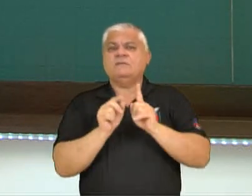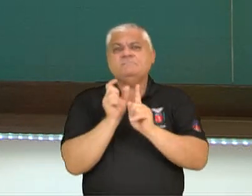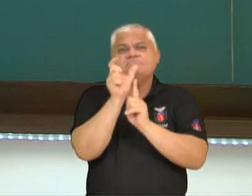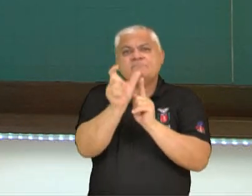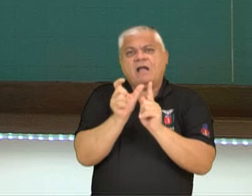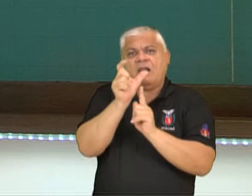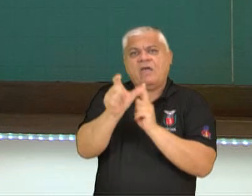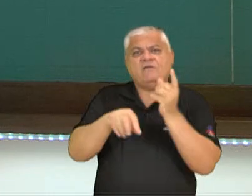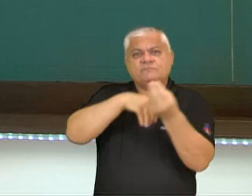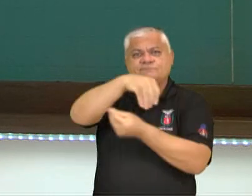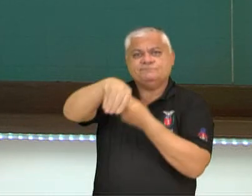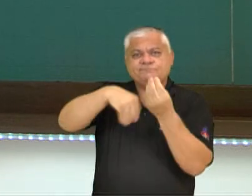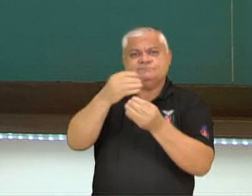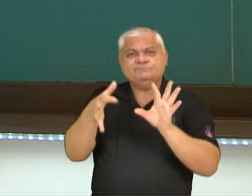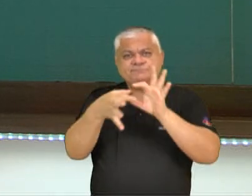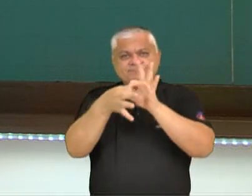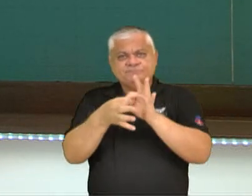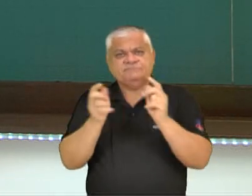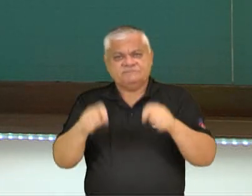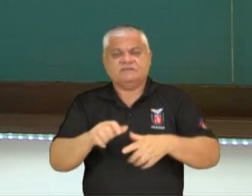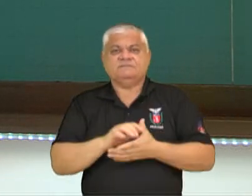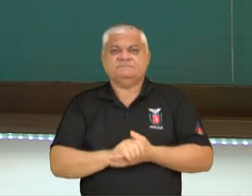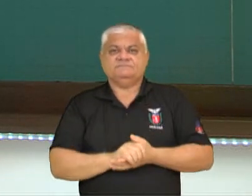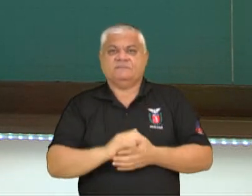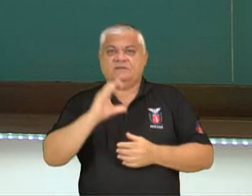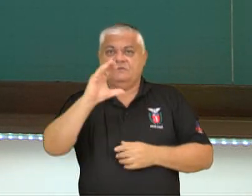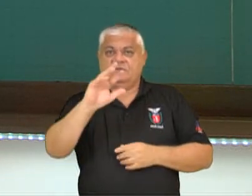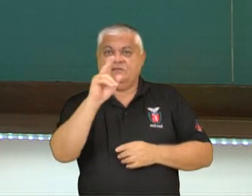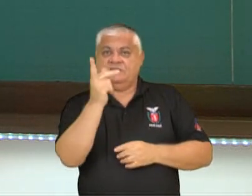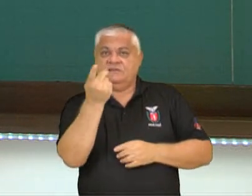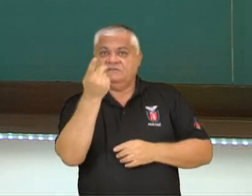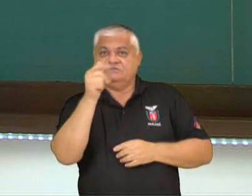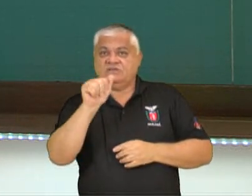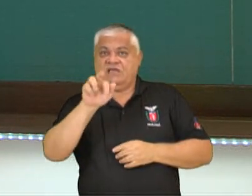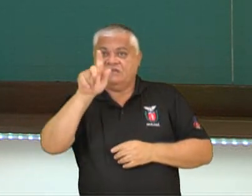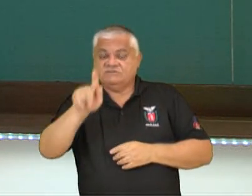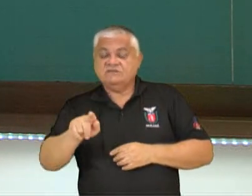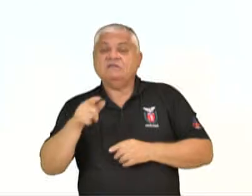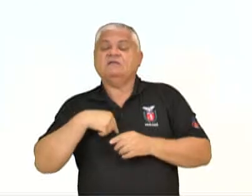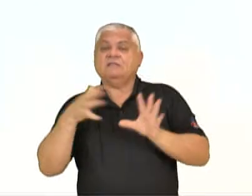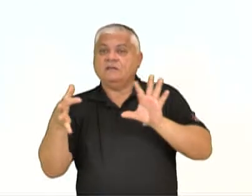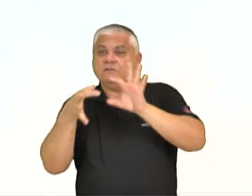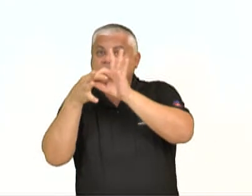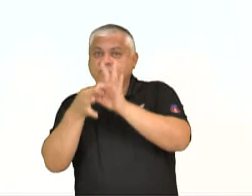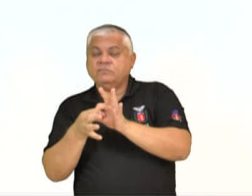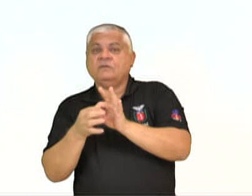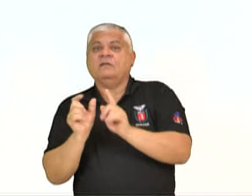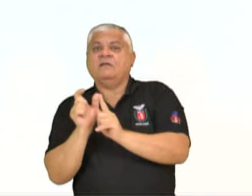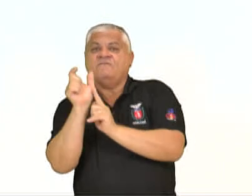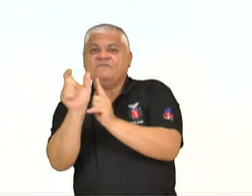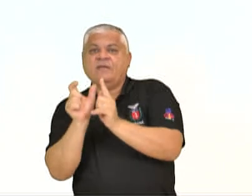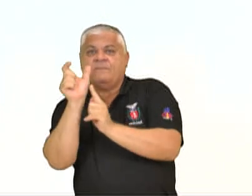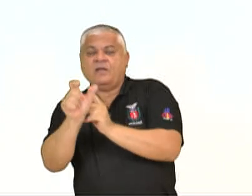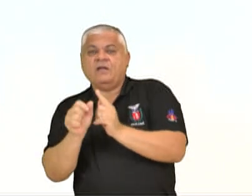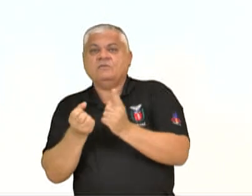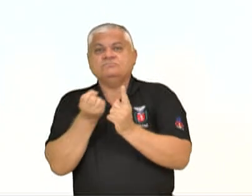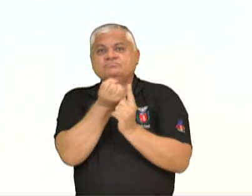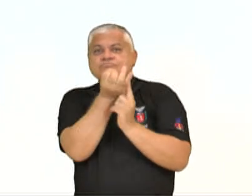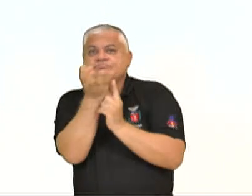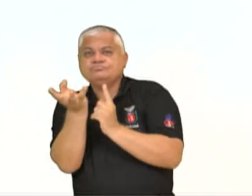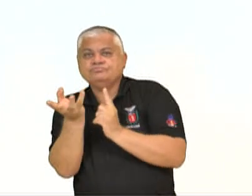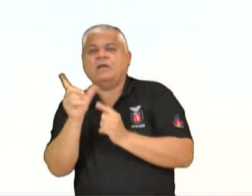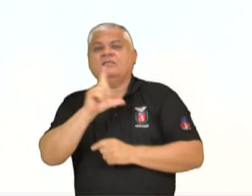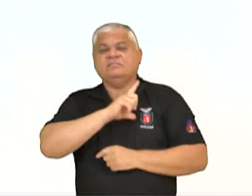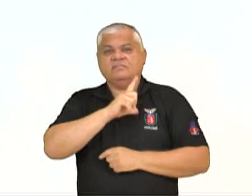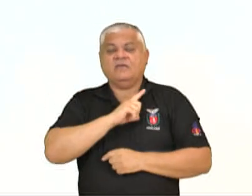da linguagem verbal, né? Então, a charge associa a linguagem verbal e a não verbal em apenas um quadrinho. Então,